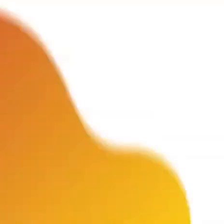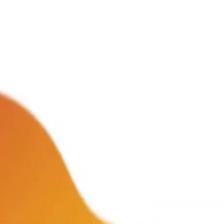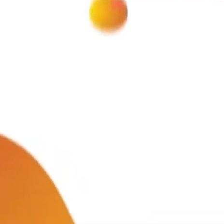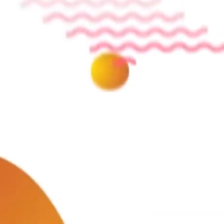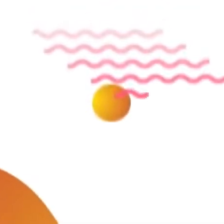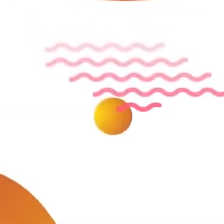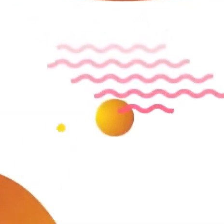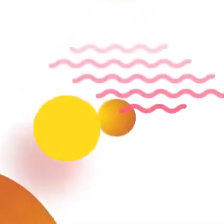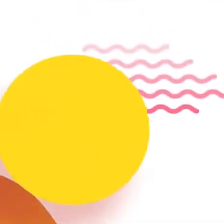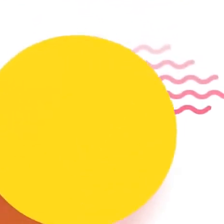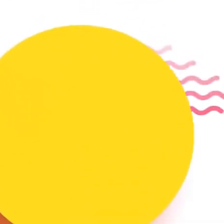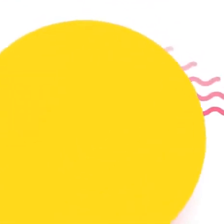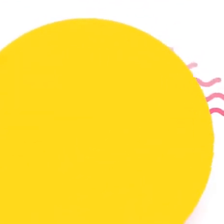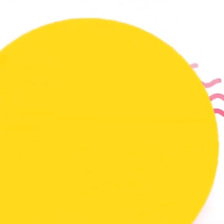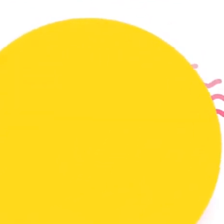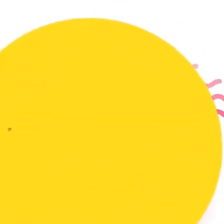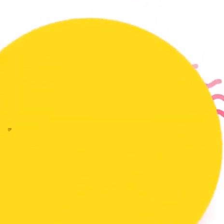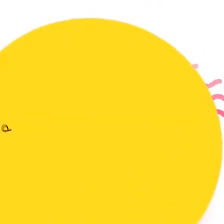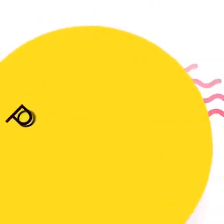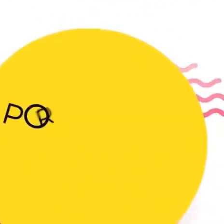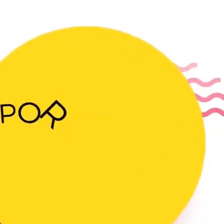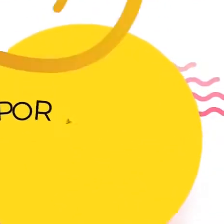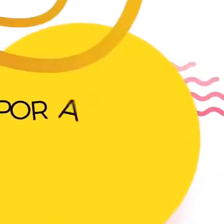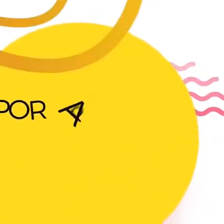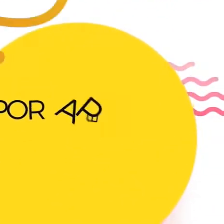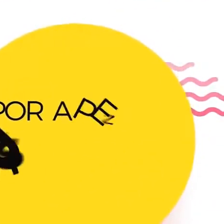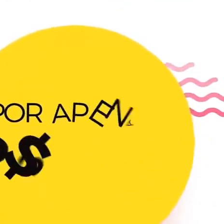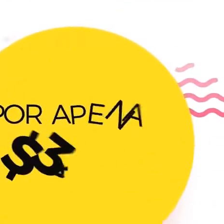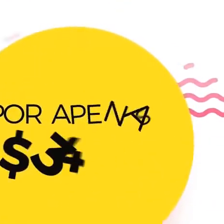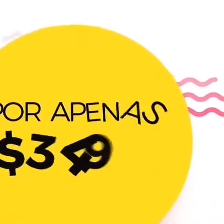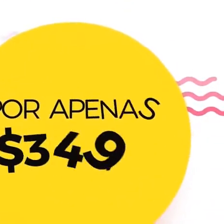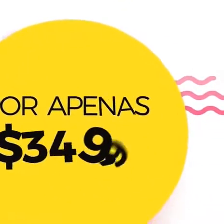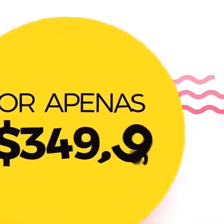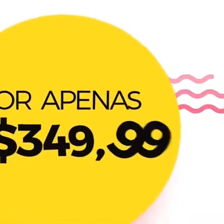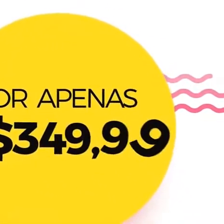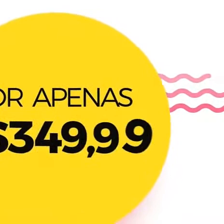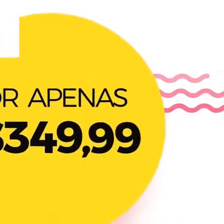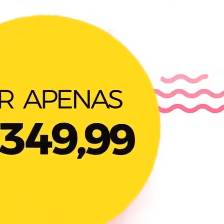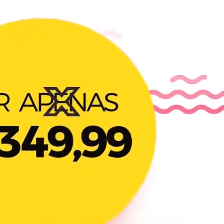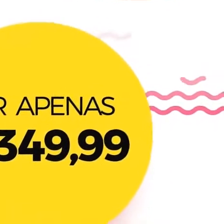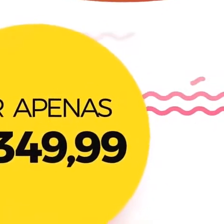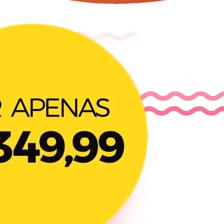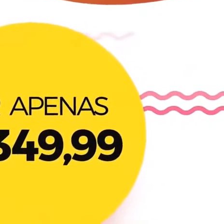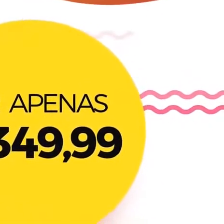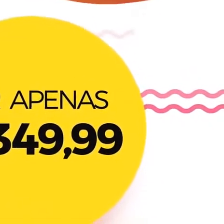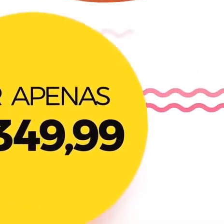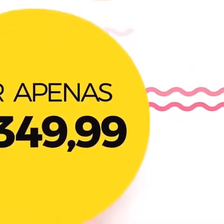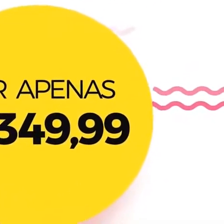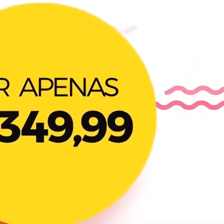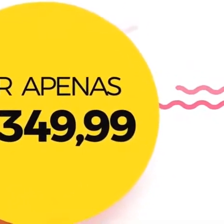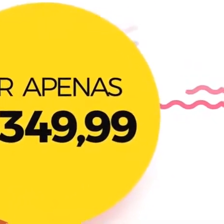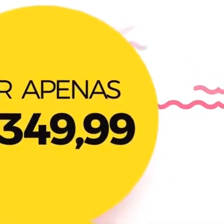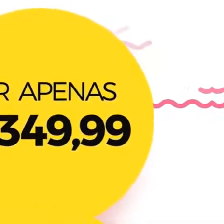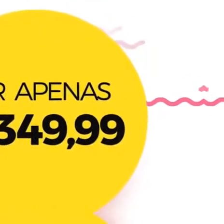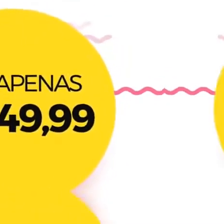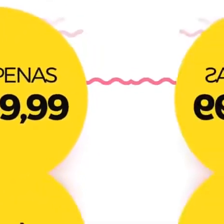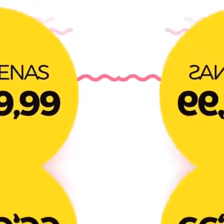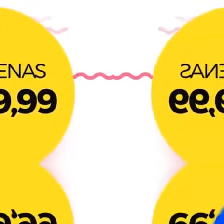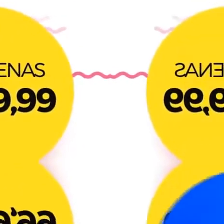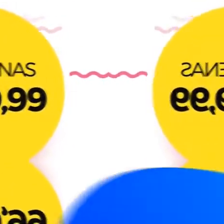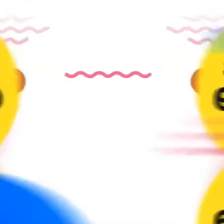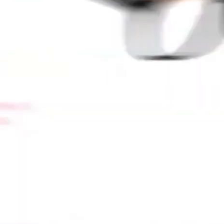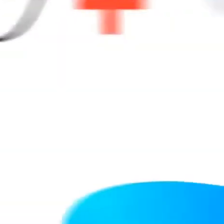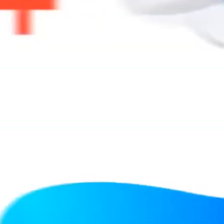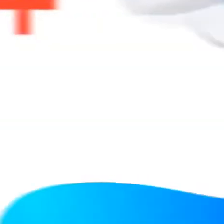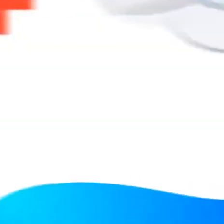No combo 1, você compra sua armação mais lente multifocal antirreflexo por apenas R$